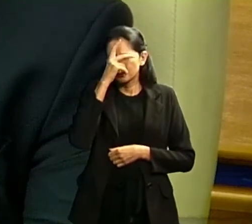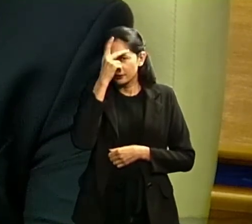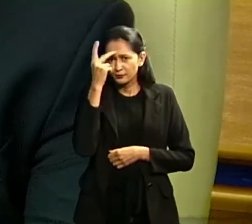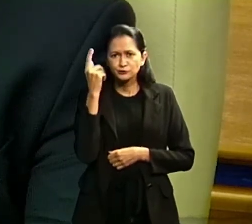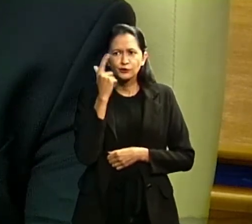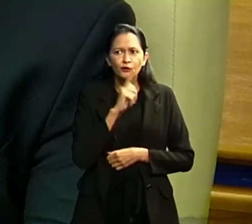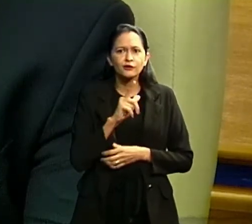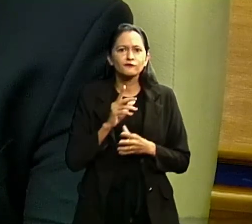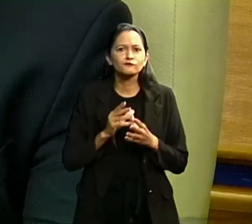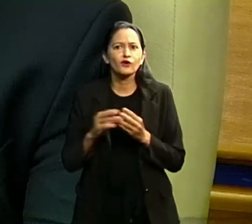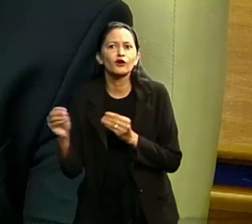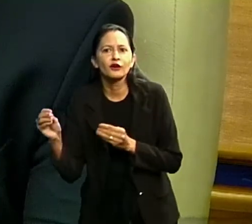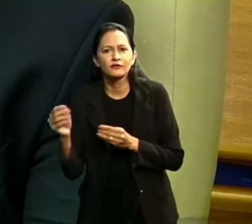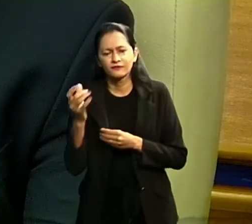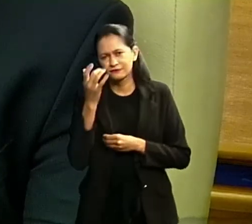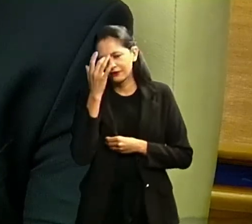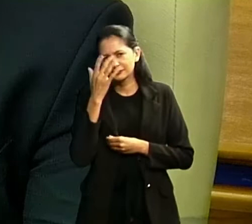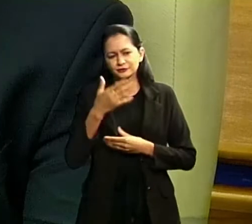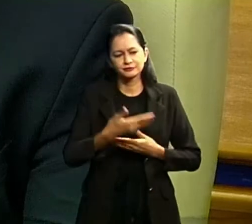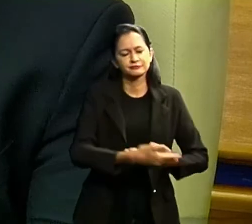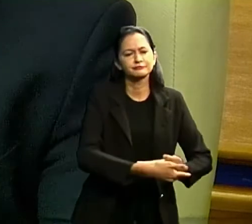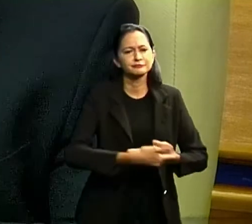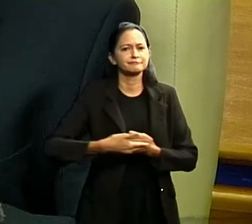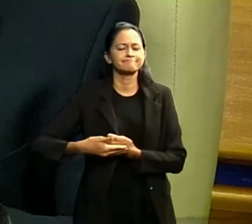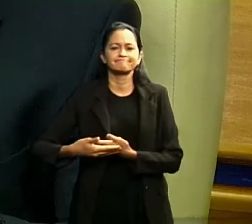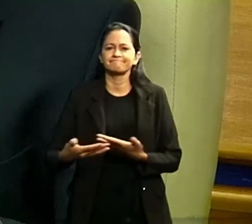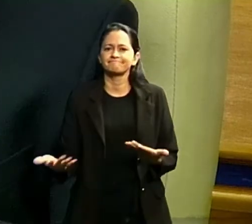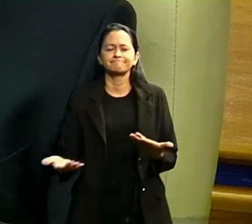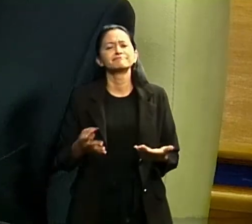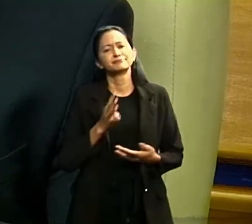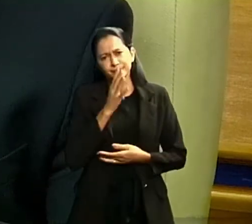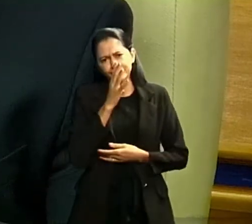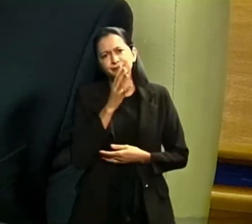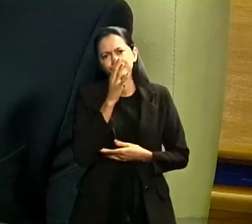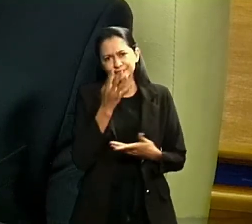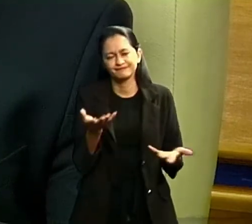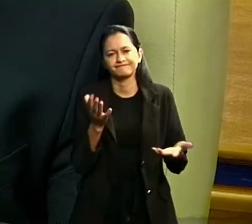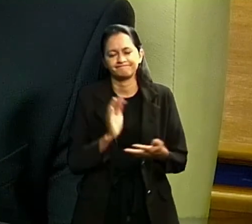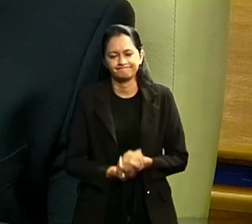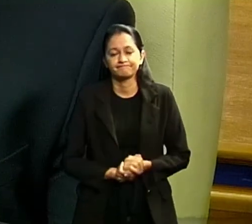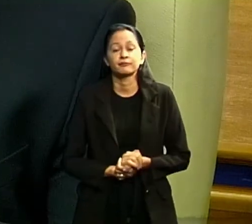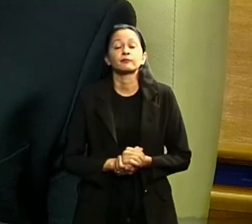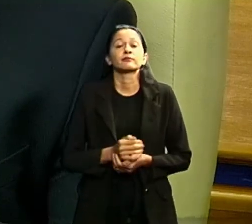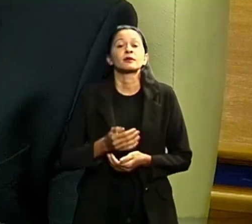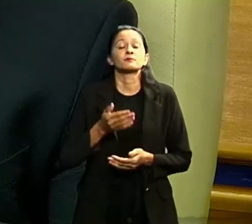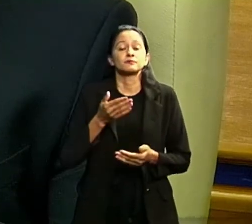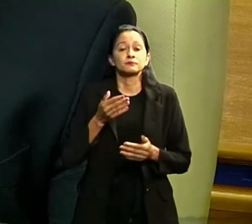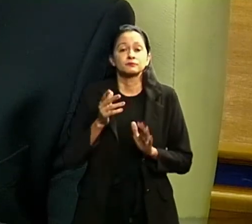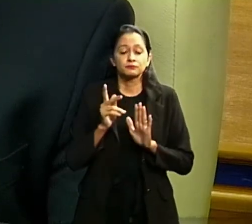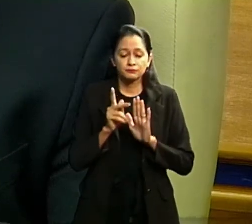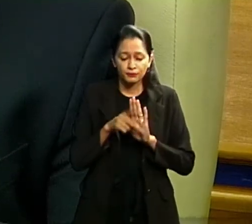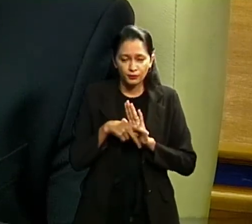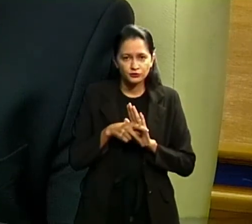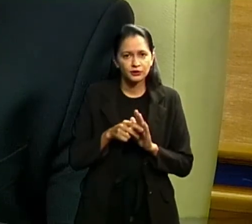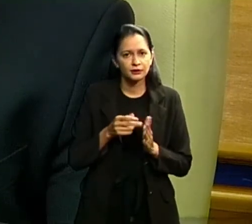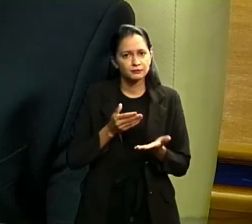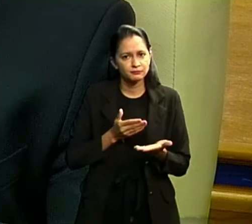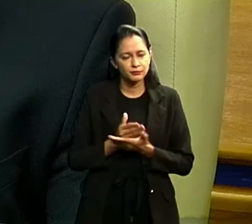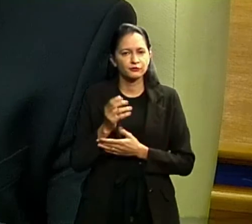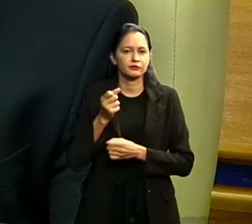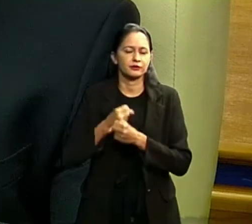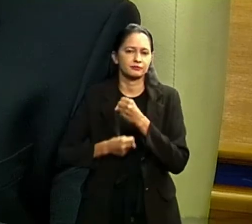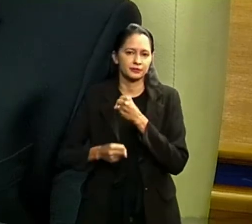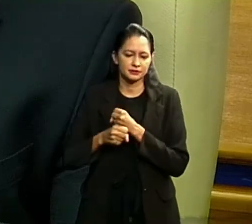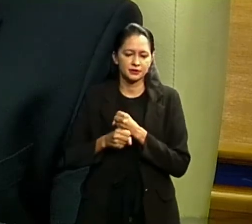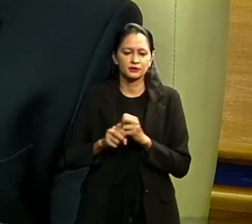na casa, já foi aprovado em primeira votação, e gostaria de pedir ao senhor, presidente, que pudesse dar celeridade a esse projeto